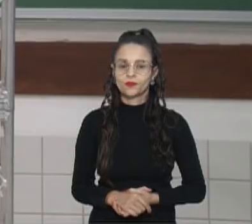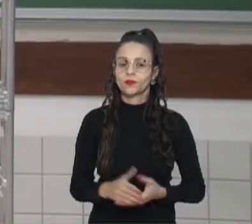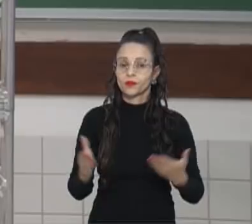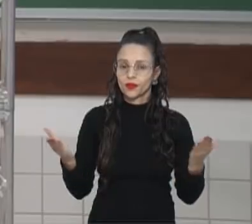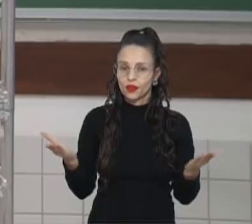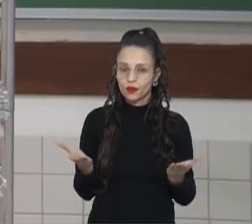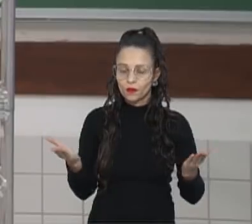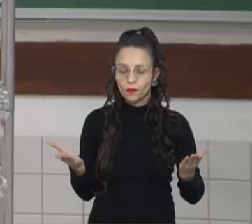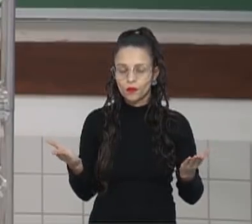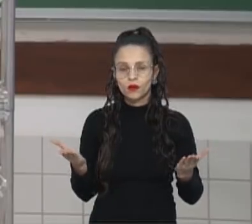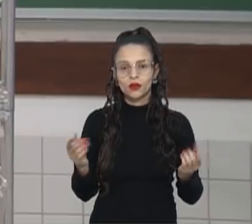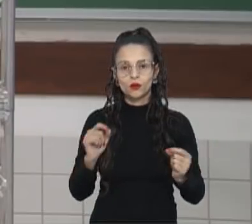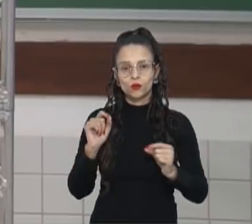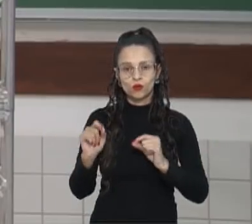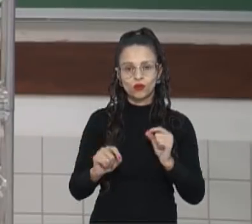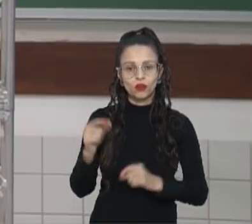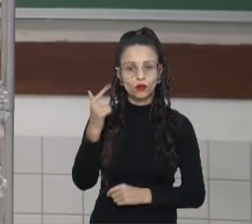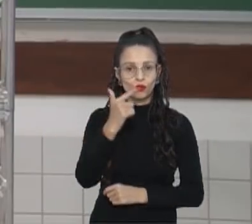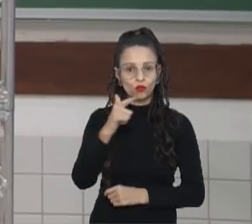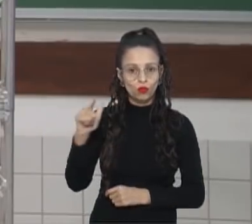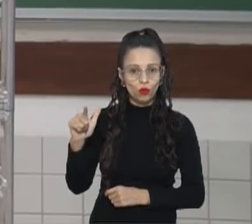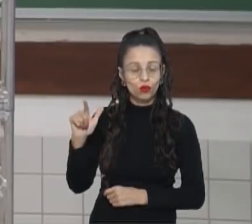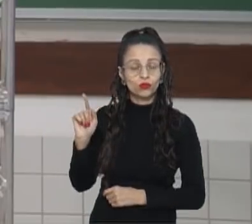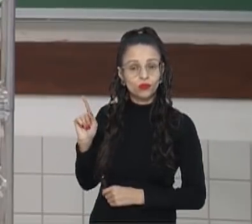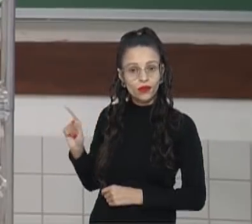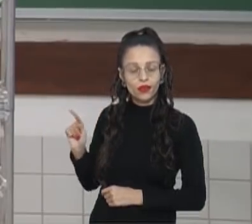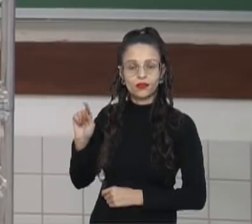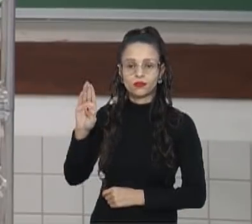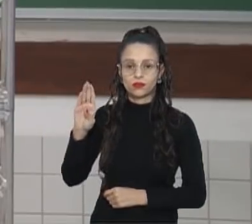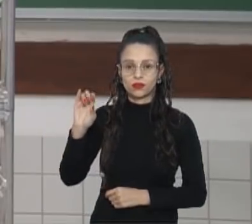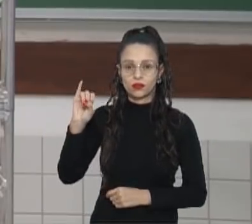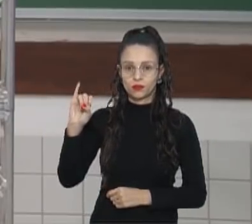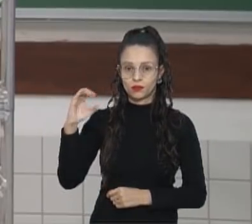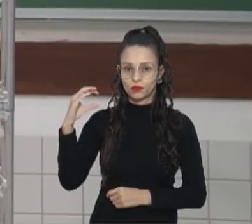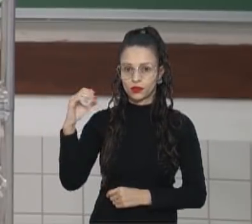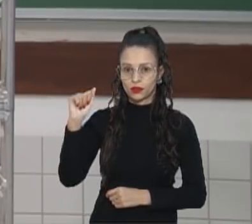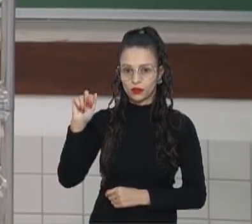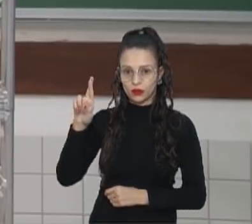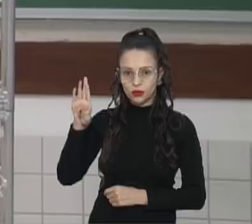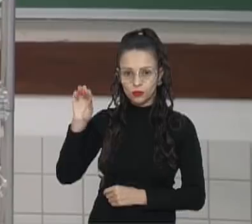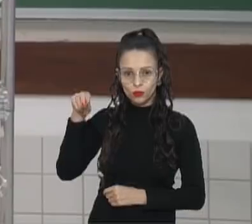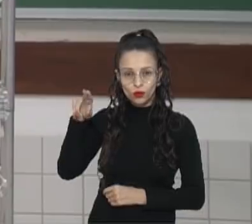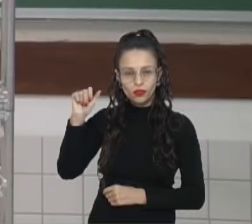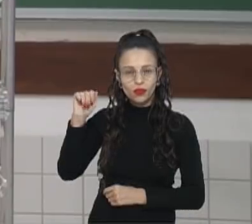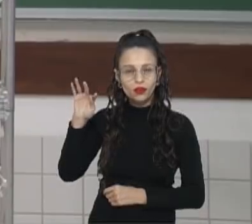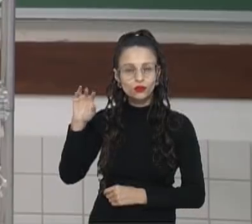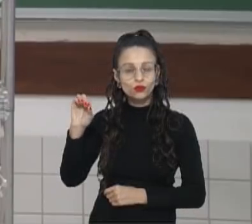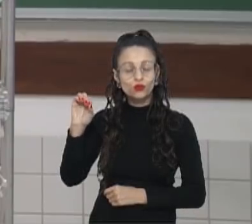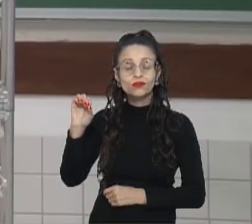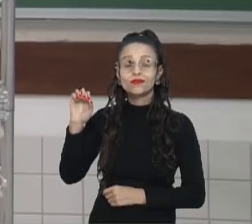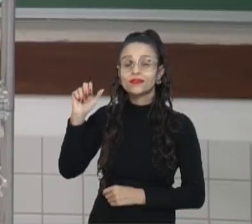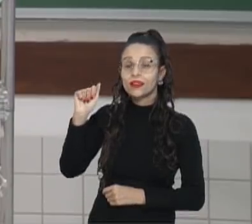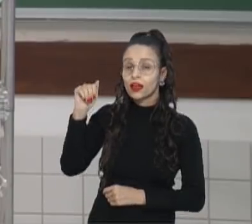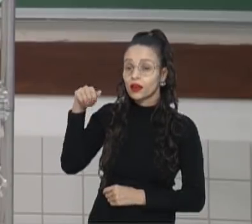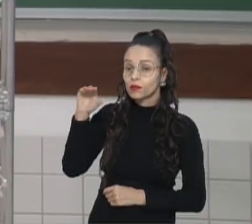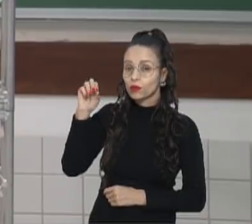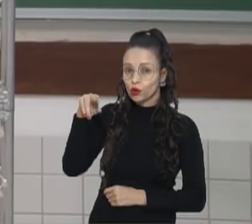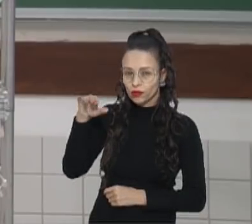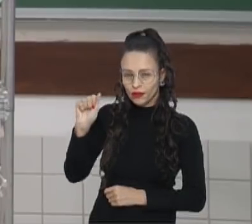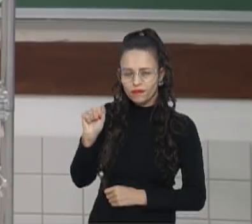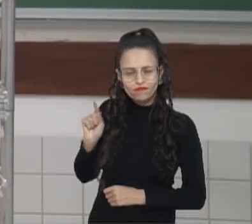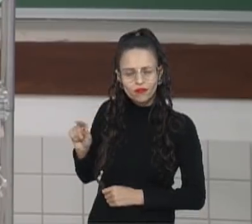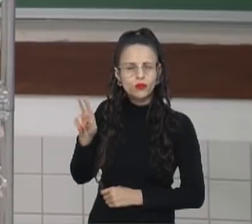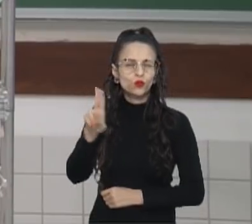Agora, pessoal, um outro bicarbonato, bicarbonato de amônio, também chamado de sal amoníaco, sal amargo. Também tem aplicações